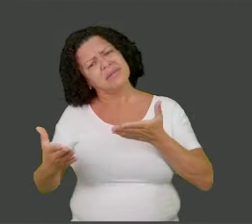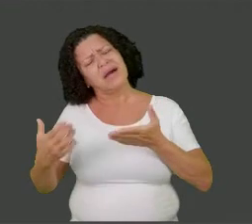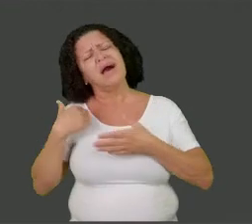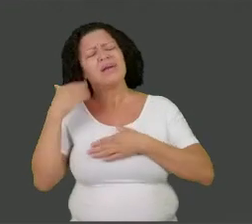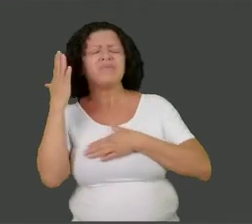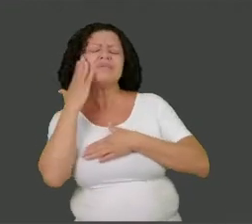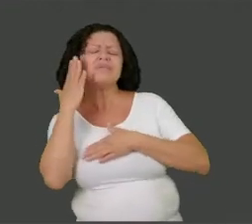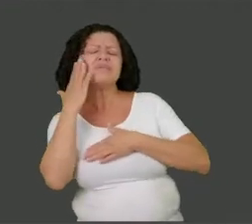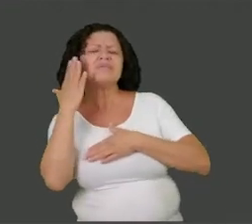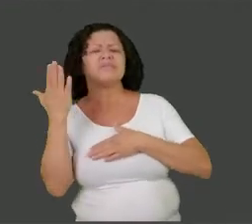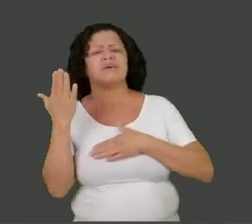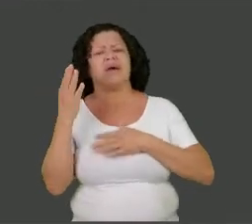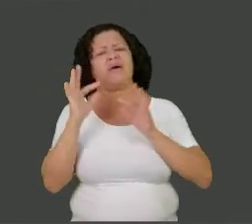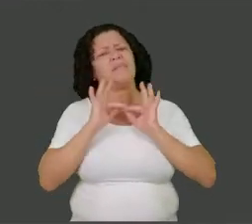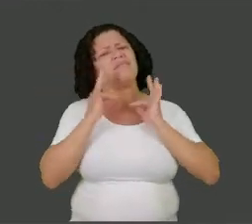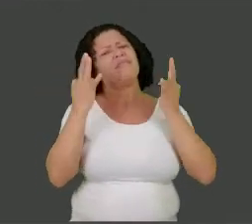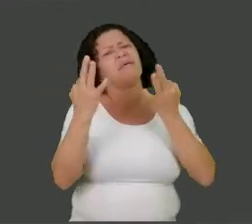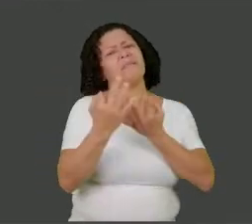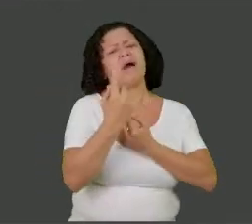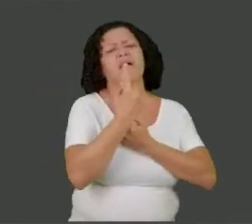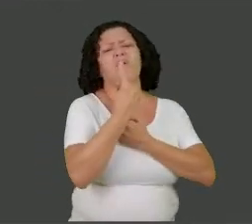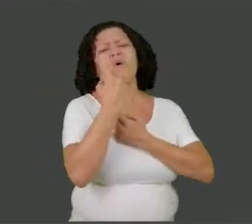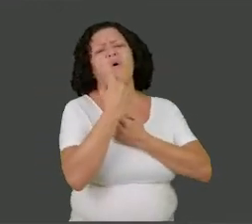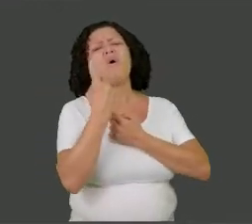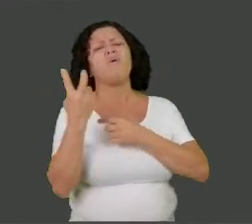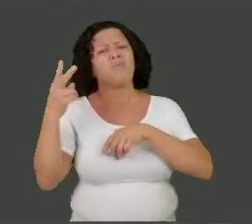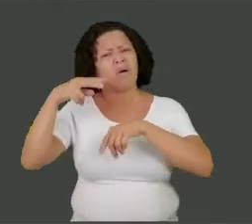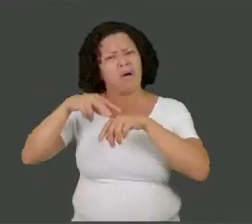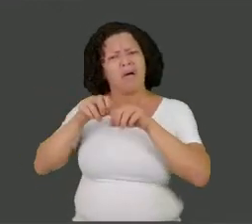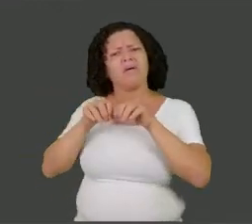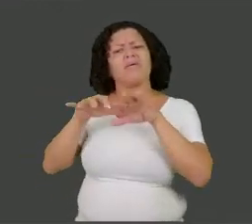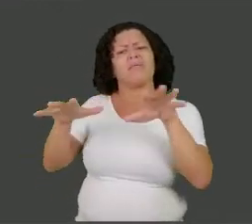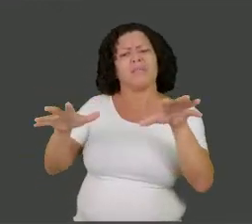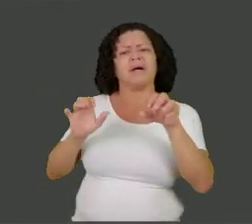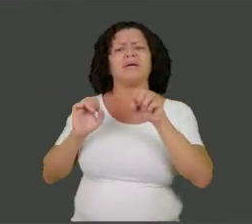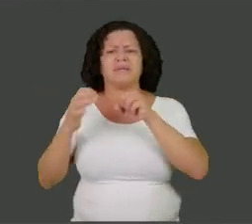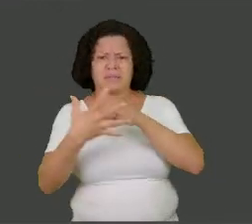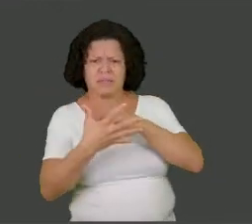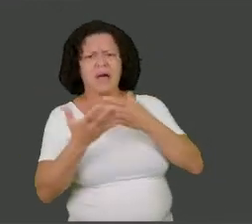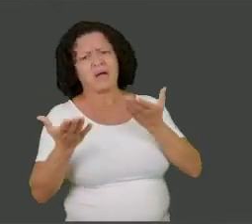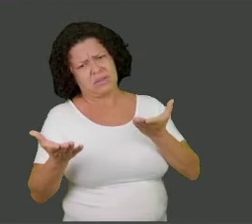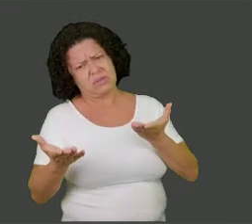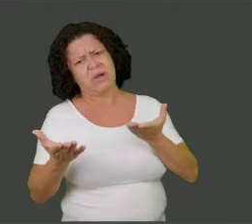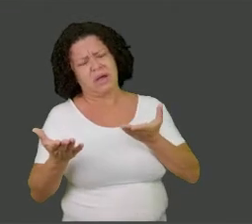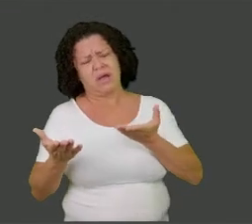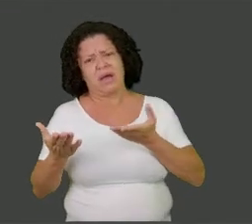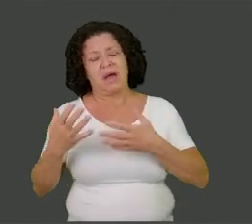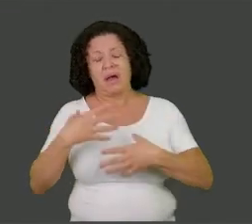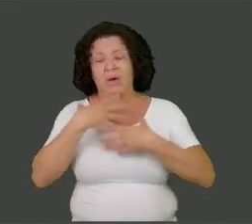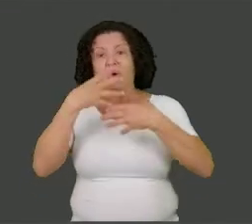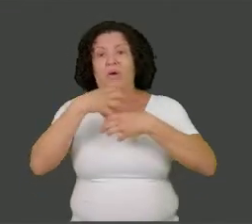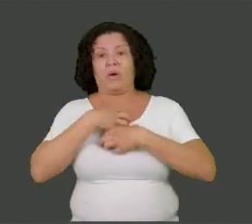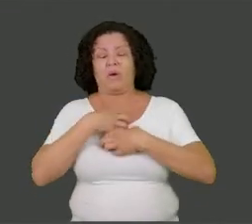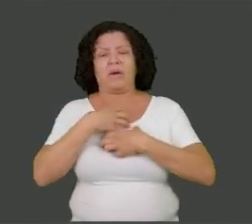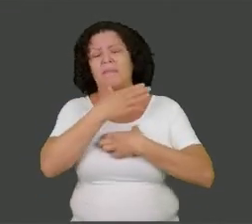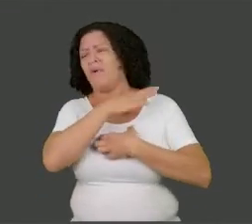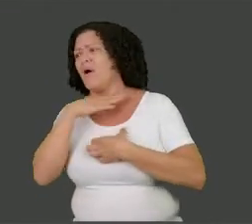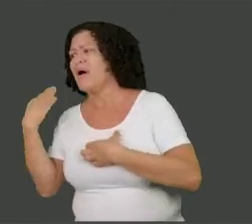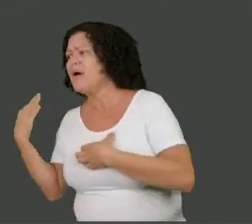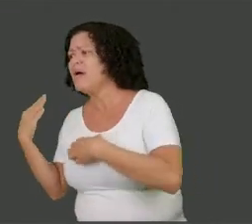talvez recentemente, algum ente querido por conta da pandemia do coronavírus, né? Uma perda repentina, uma